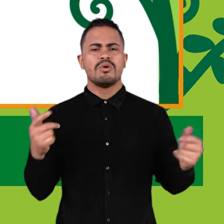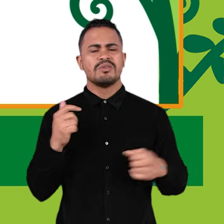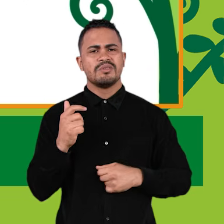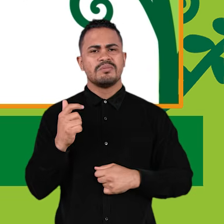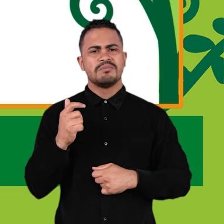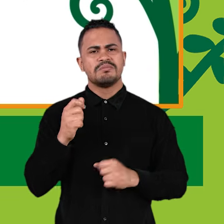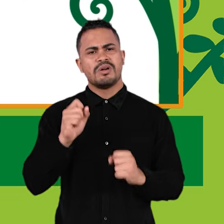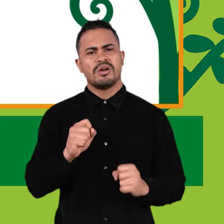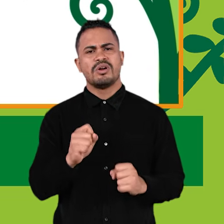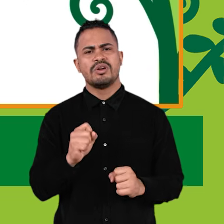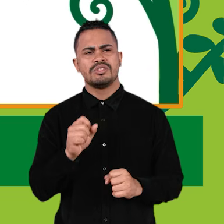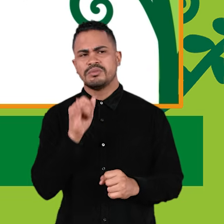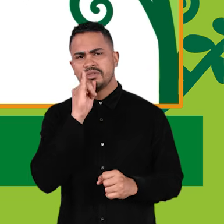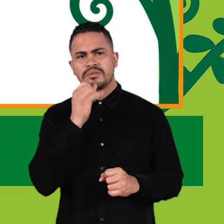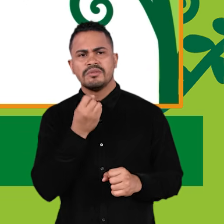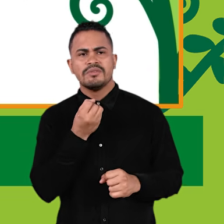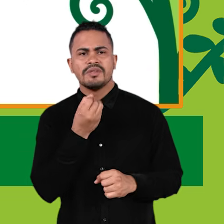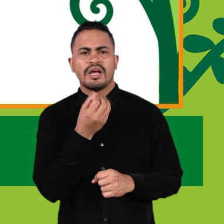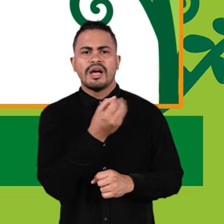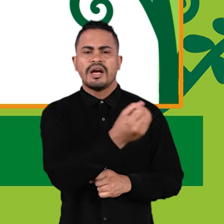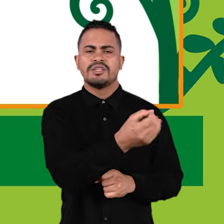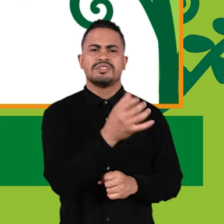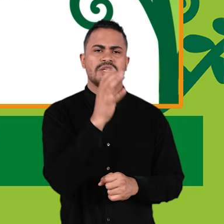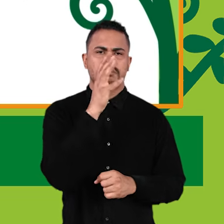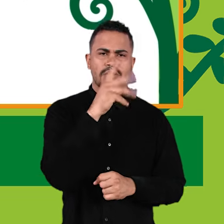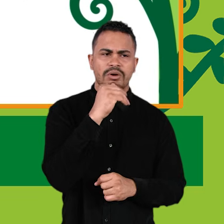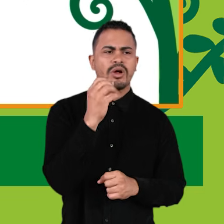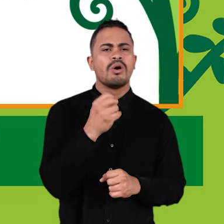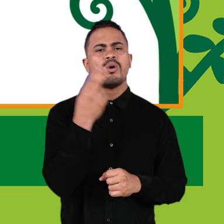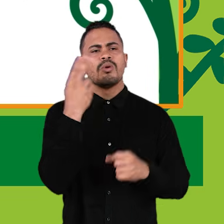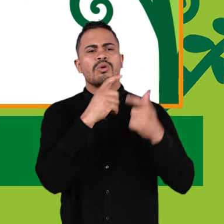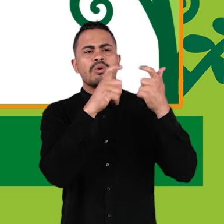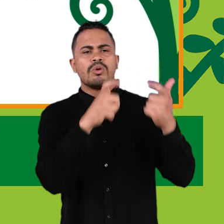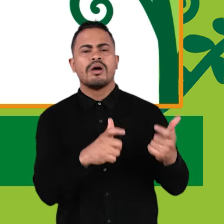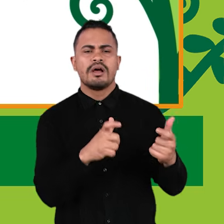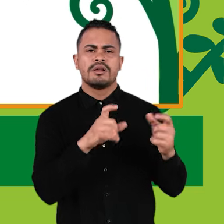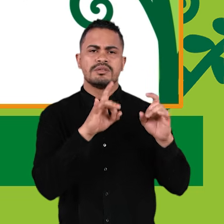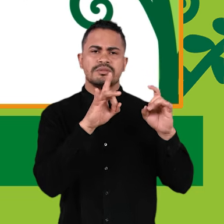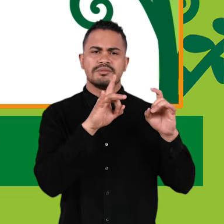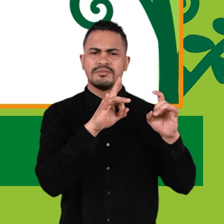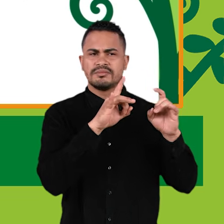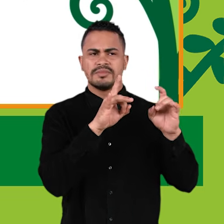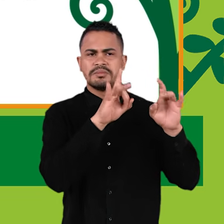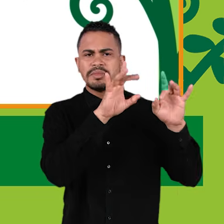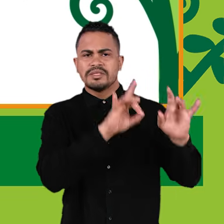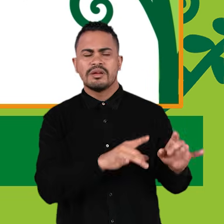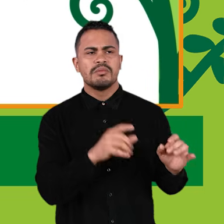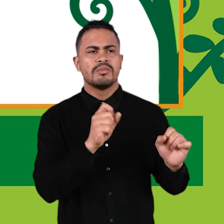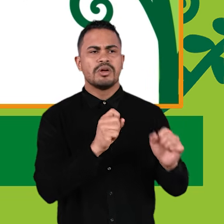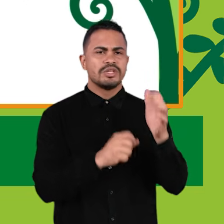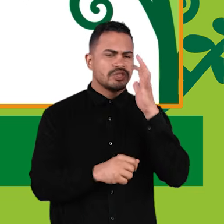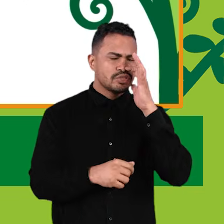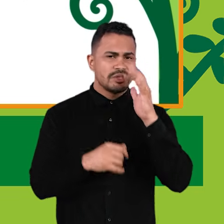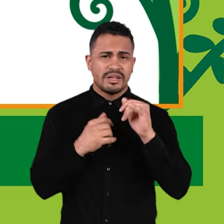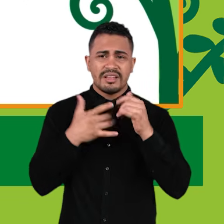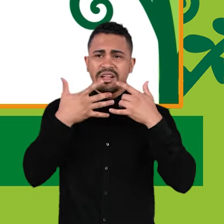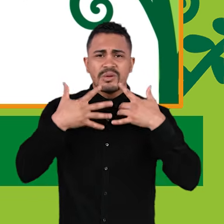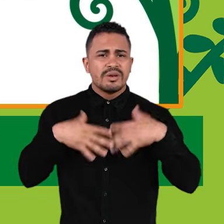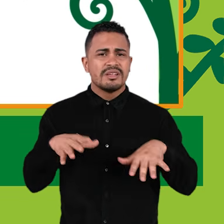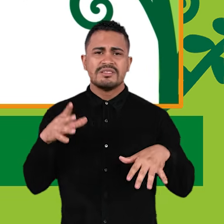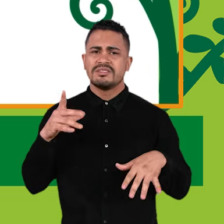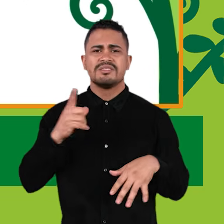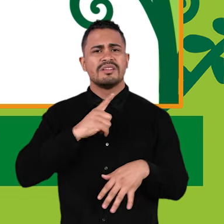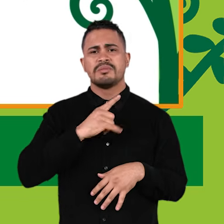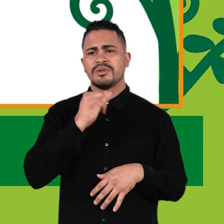poderia, né, só com uma viagem muito longa ou num local específico, poderia contemplar. A natureza, ela está,